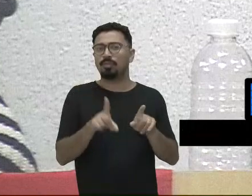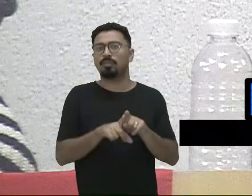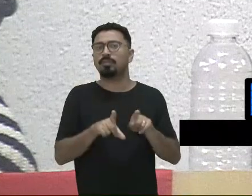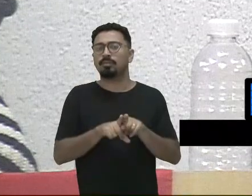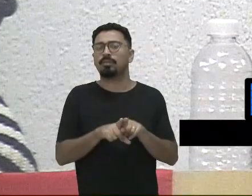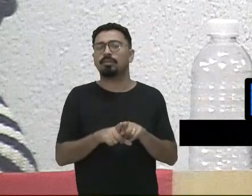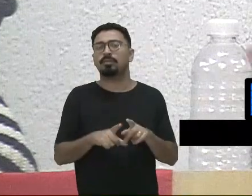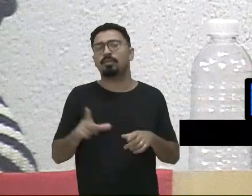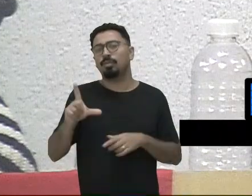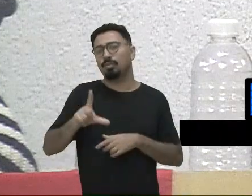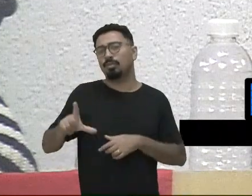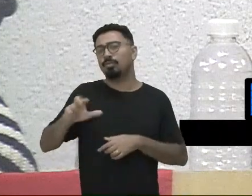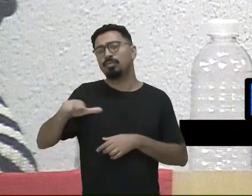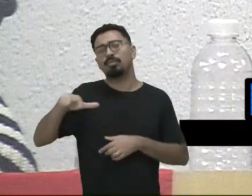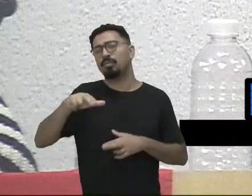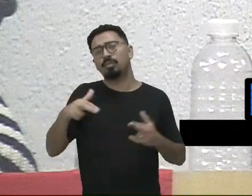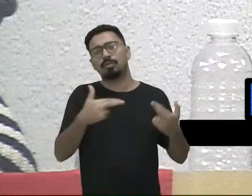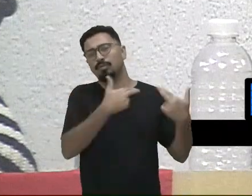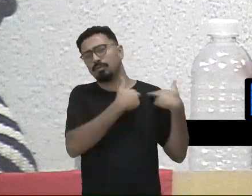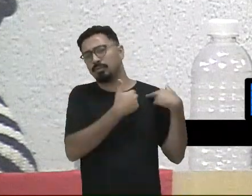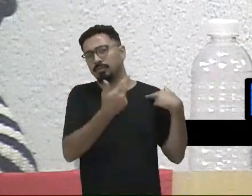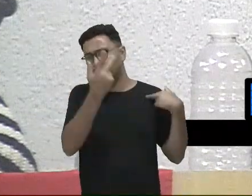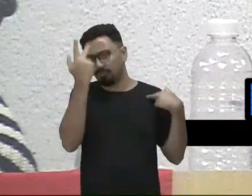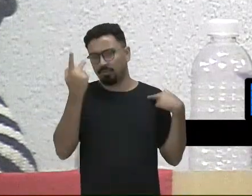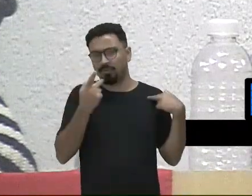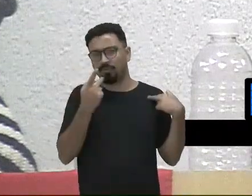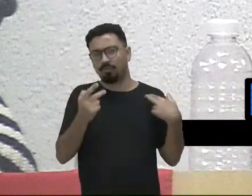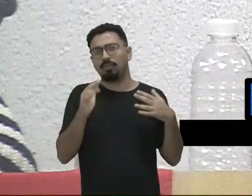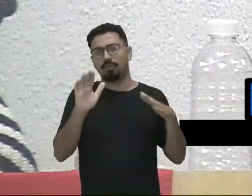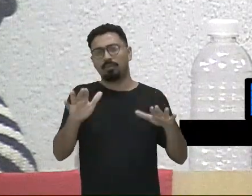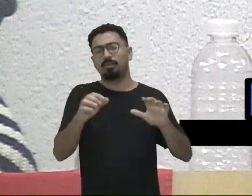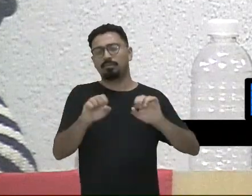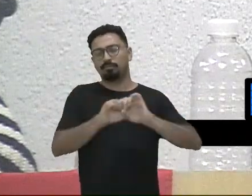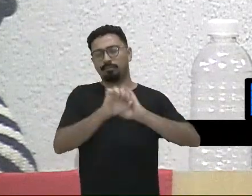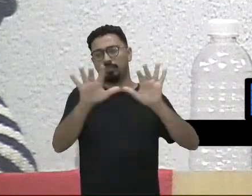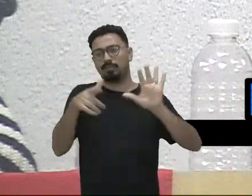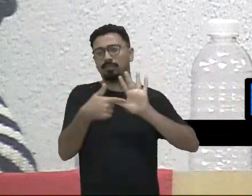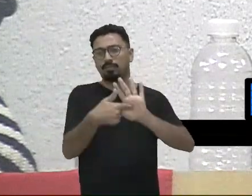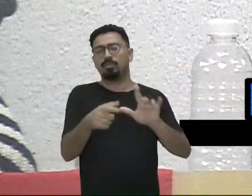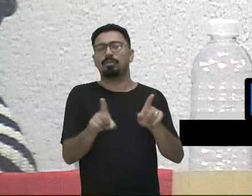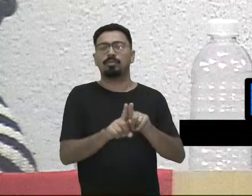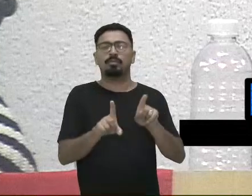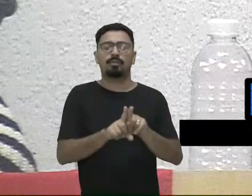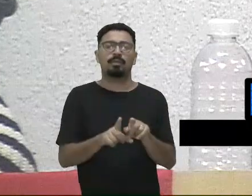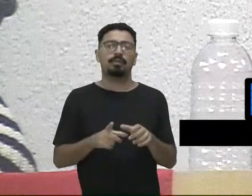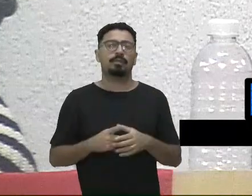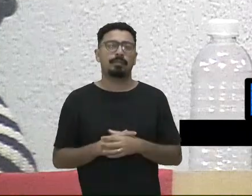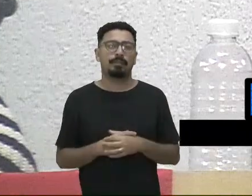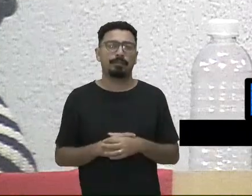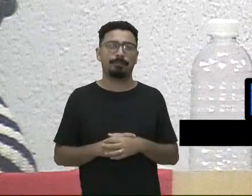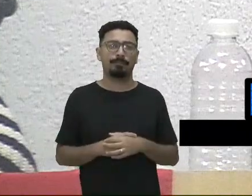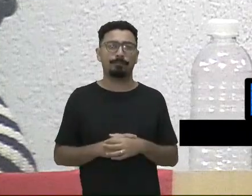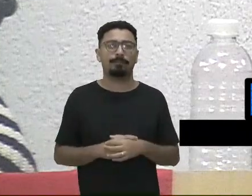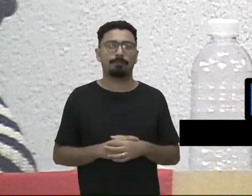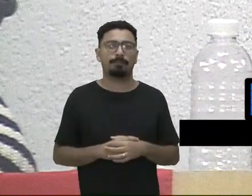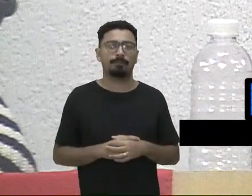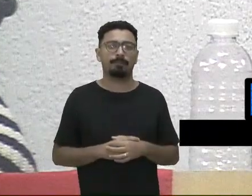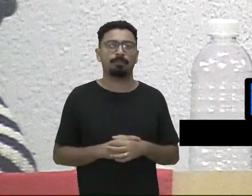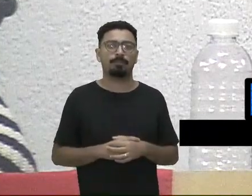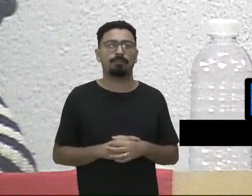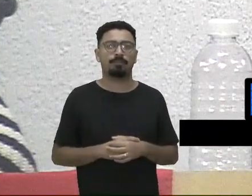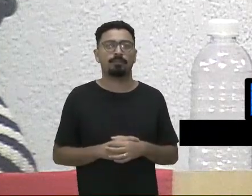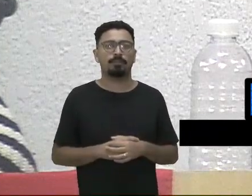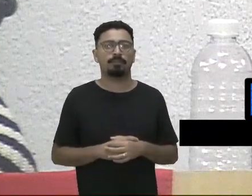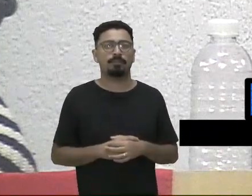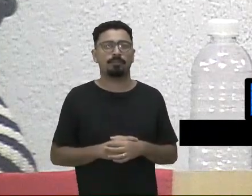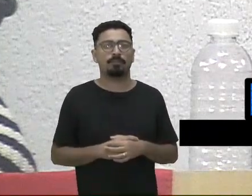é responsabilidade de quem diz, mas que isso escancara também uma questão de... Vou me dar tempo também,